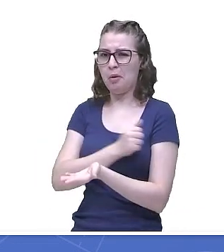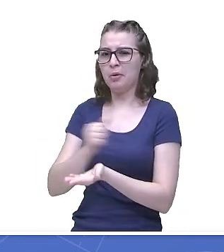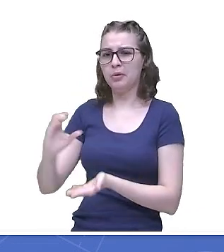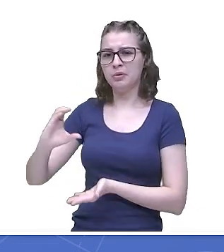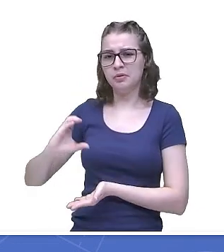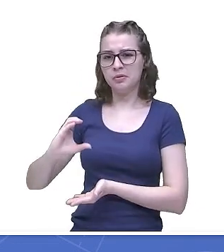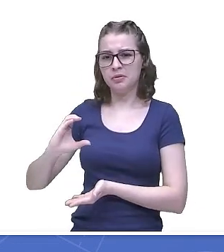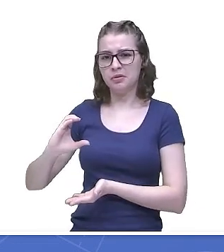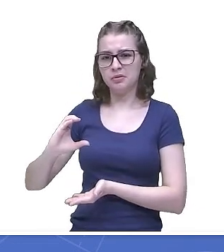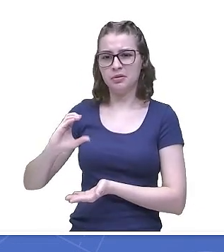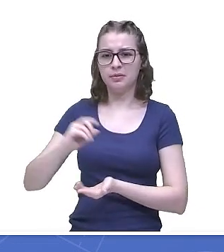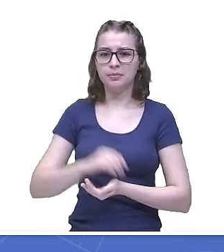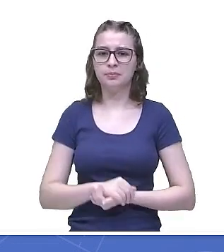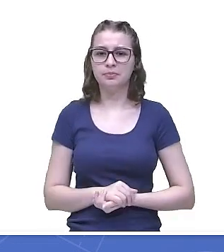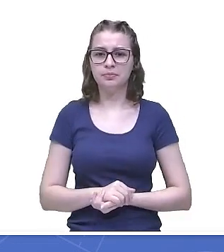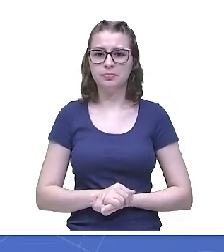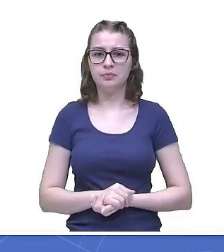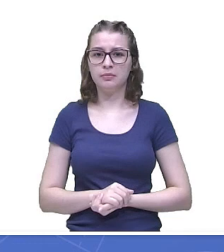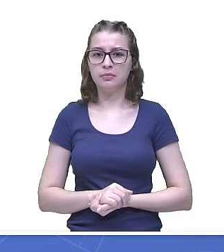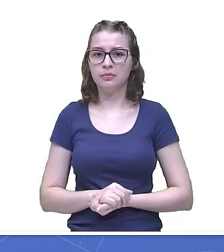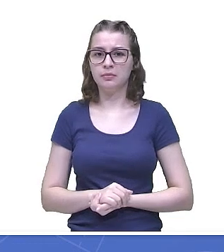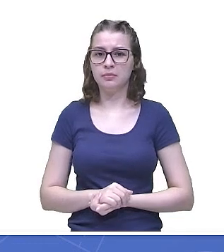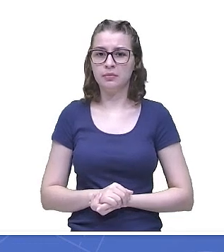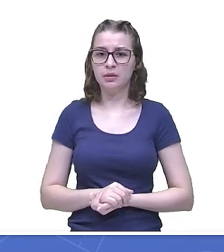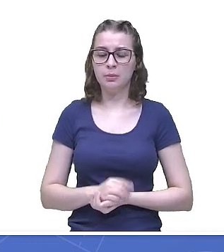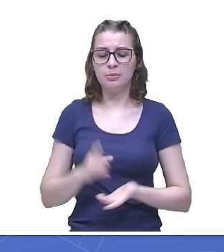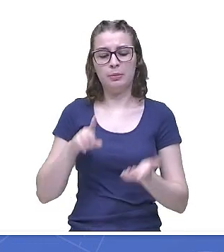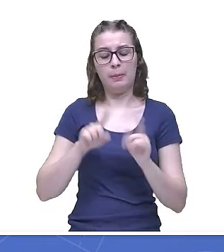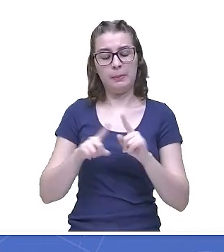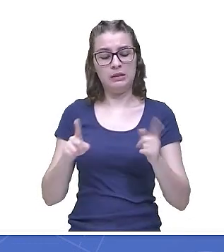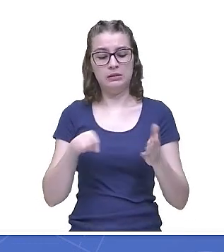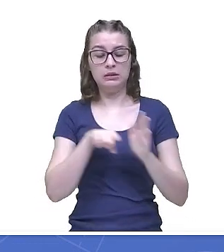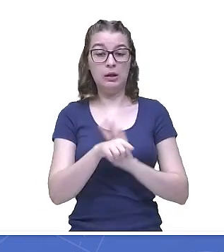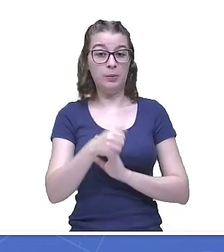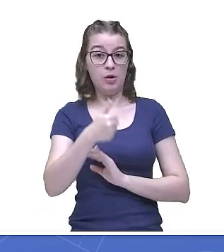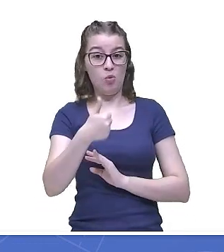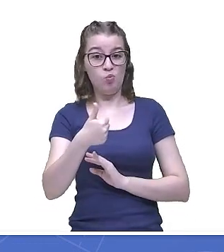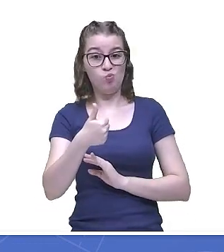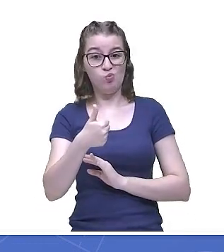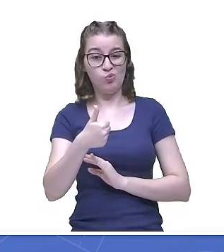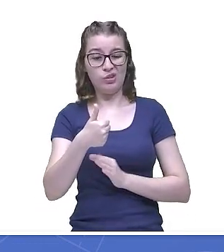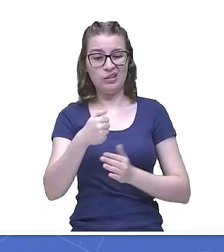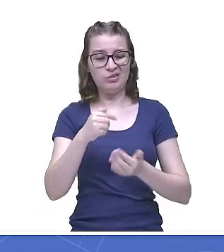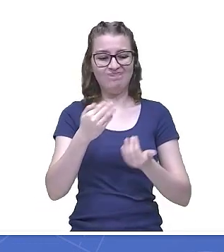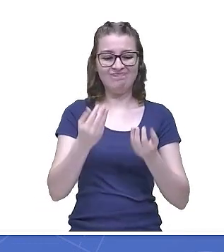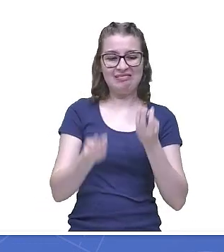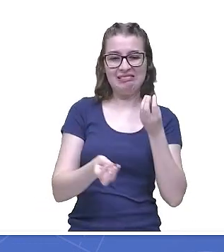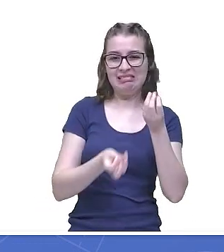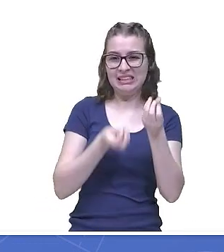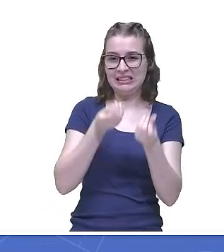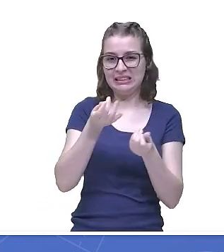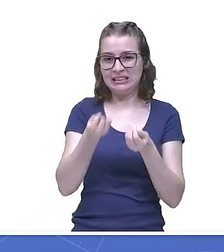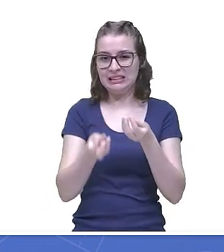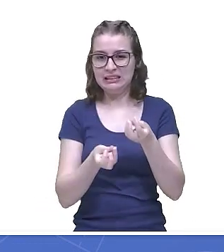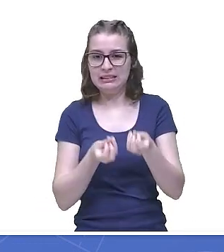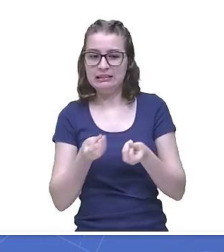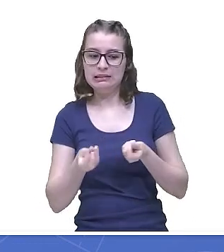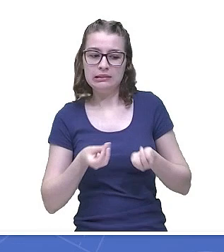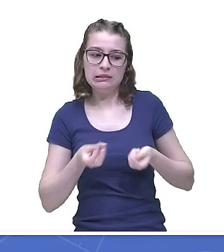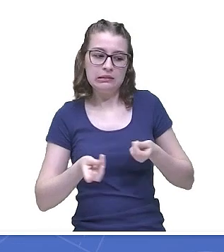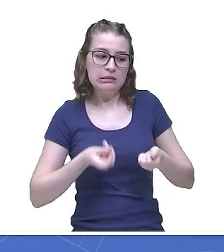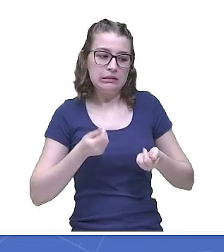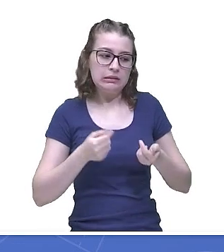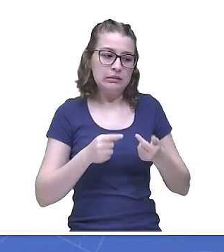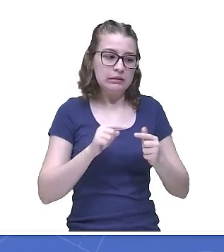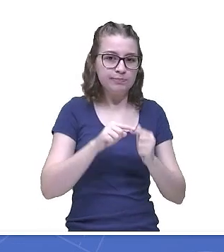está marcando a letra C. Agora, a 1, eles estão aí entre a questão 1 e a questão 2. A questão 1 é a letra, ou entre a letra